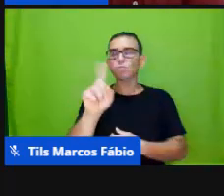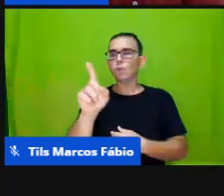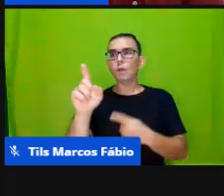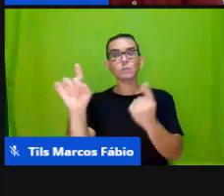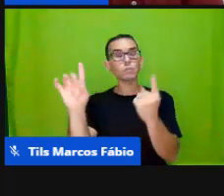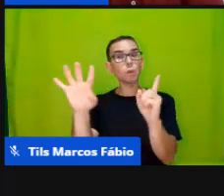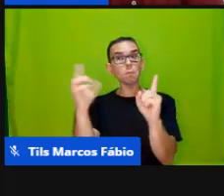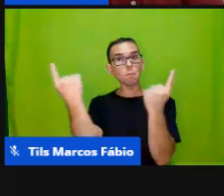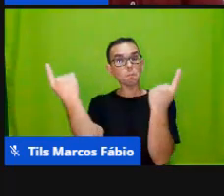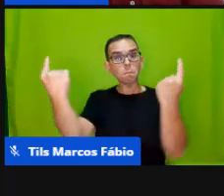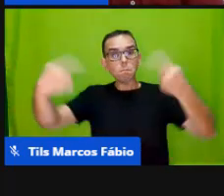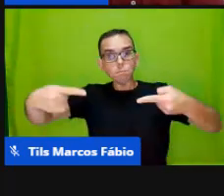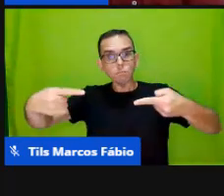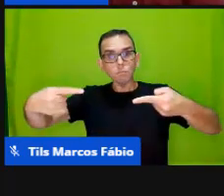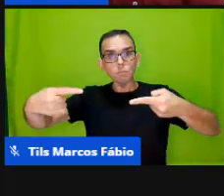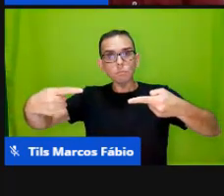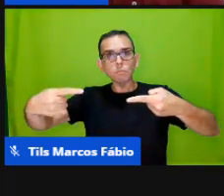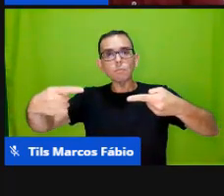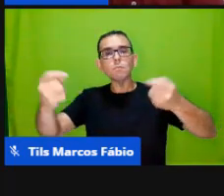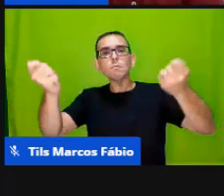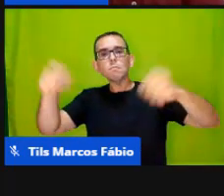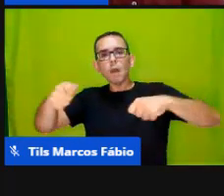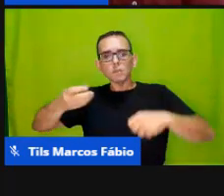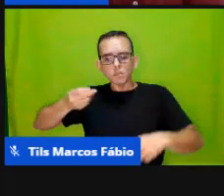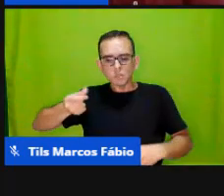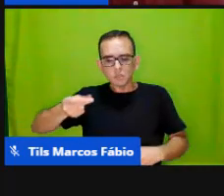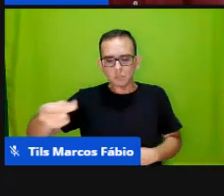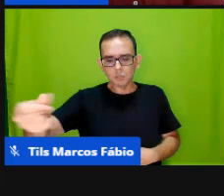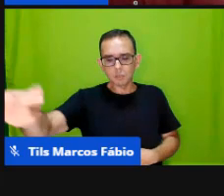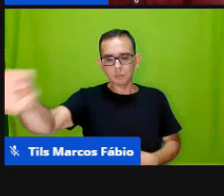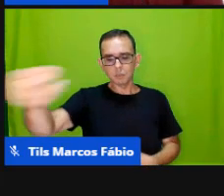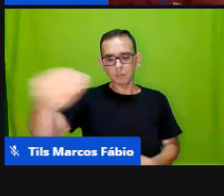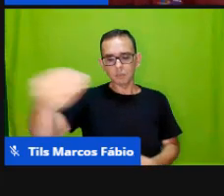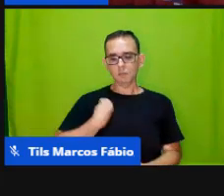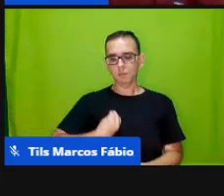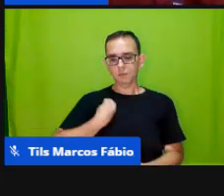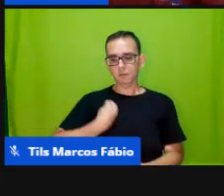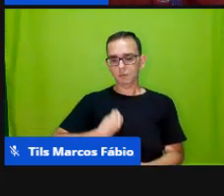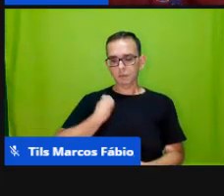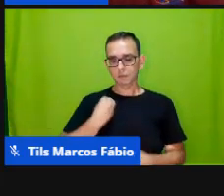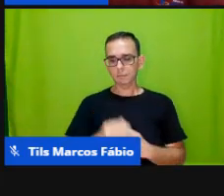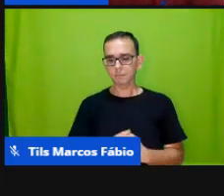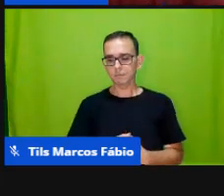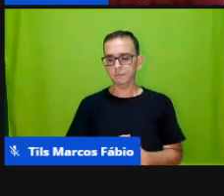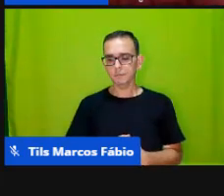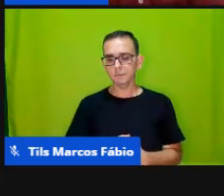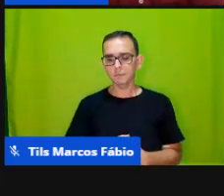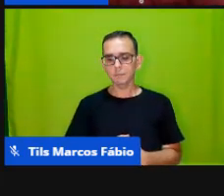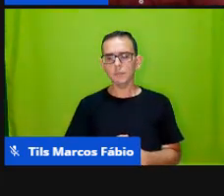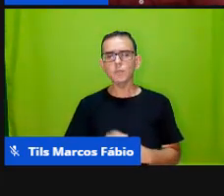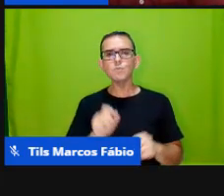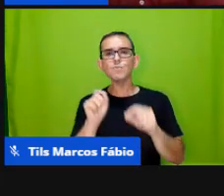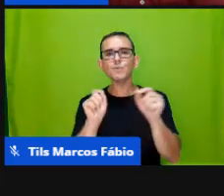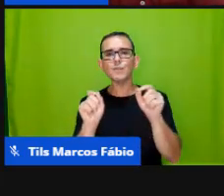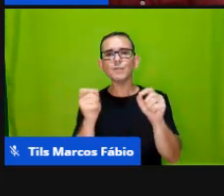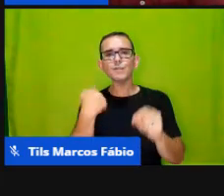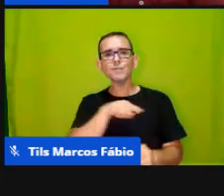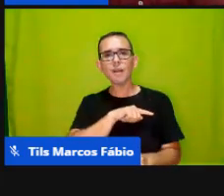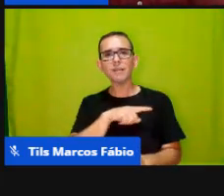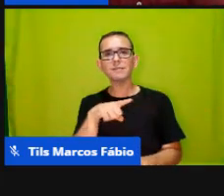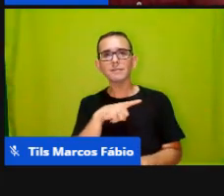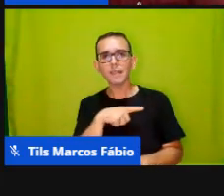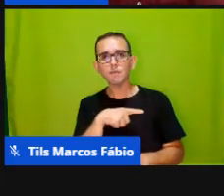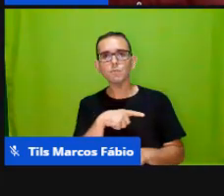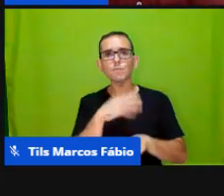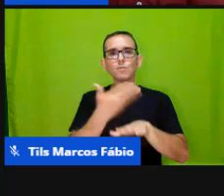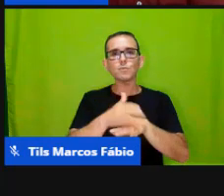que isso vai ser levado para o resto da vida. A outra questão, e que eu sempre trago isso no esporte,